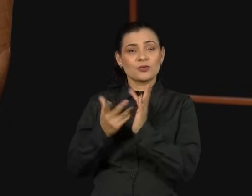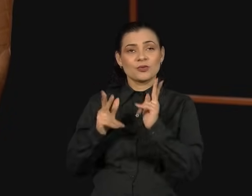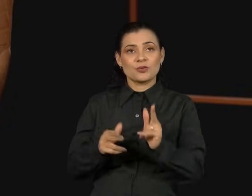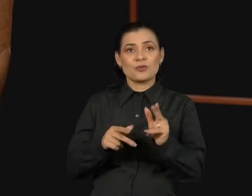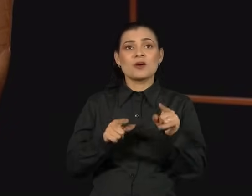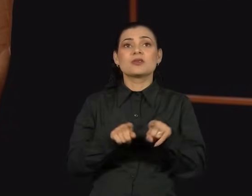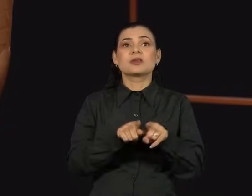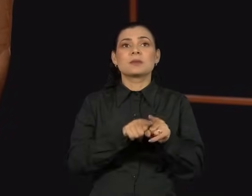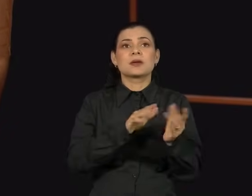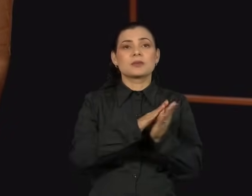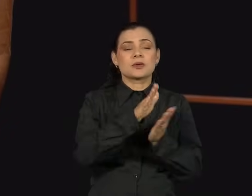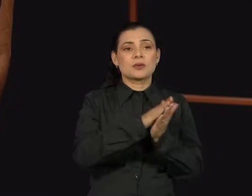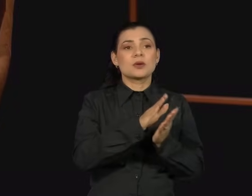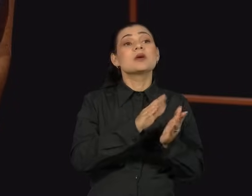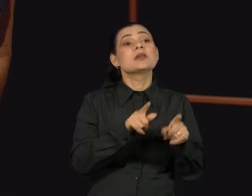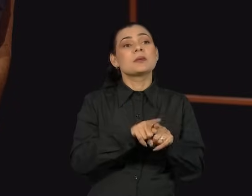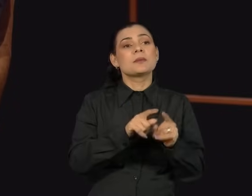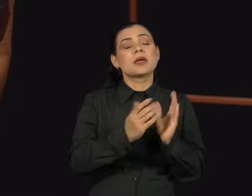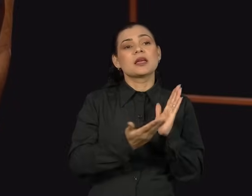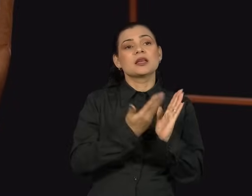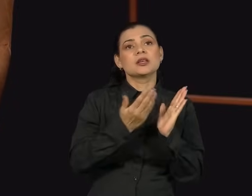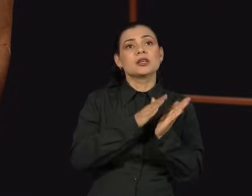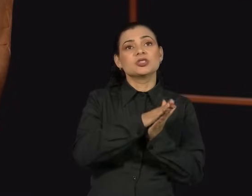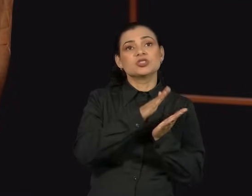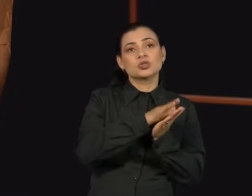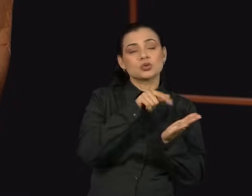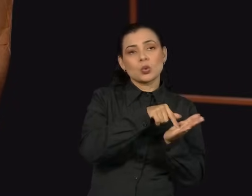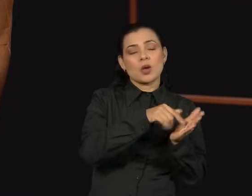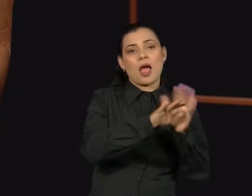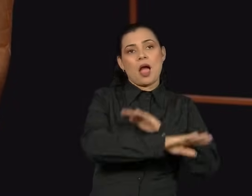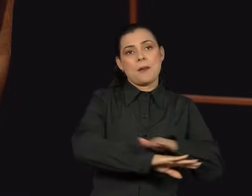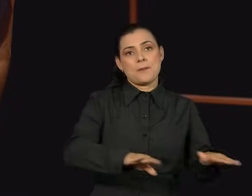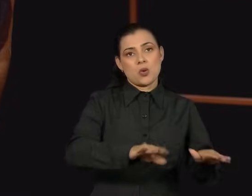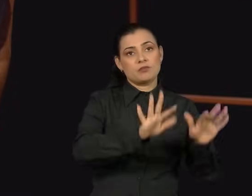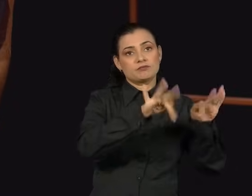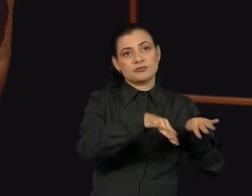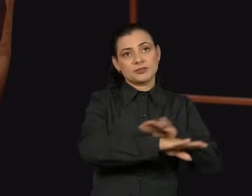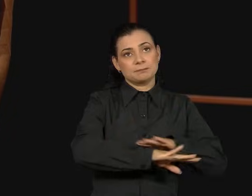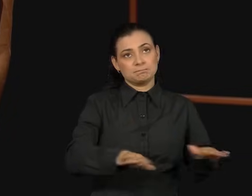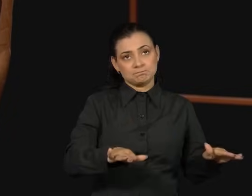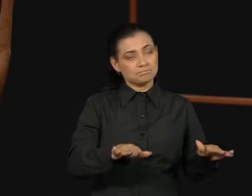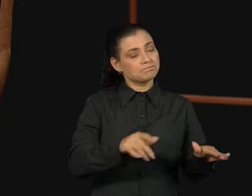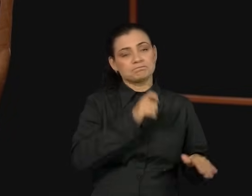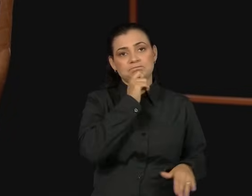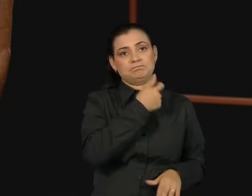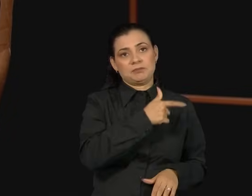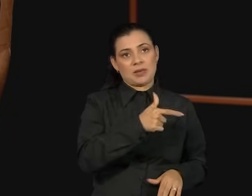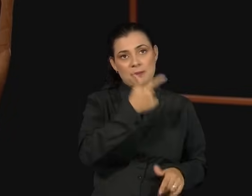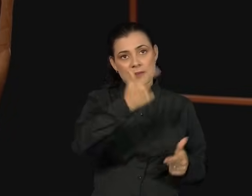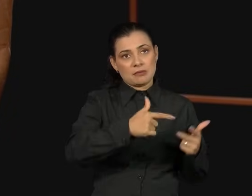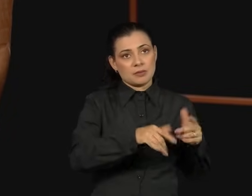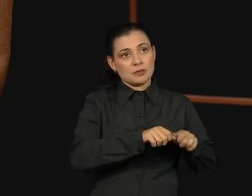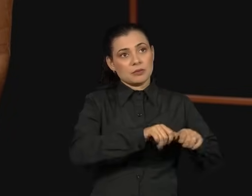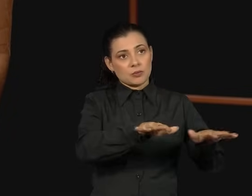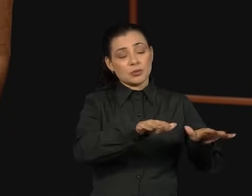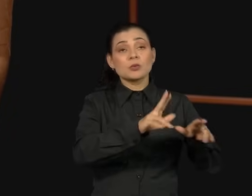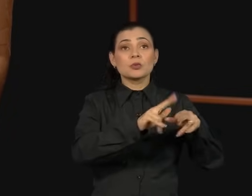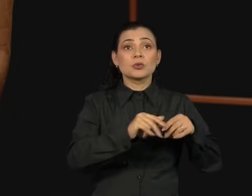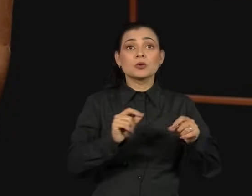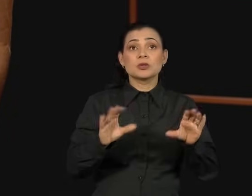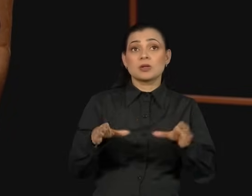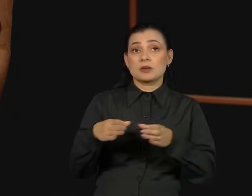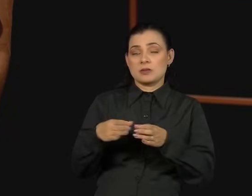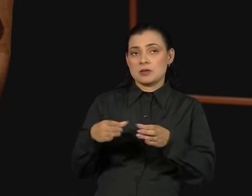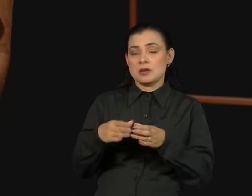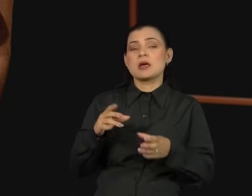saiu pela Publifolha, que é uma editora que não existe mais, então esse livro não se encontra mais. Então, pela Companhia das